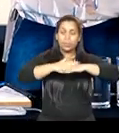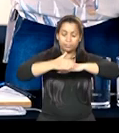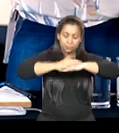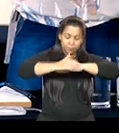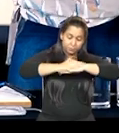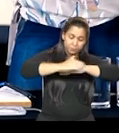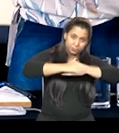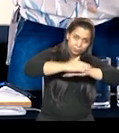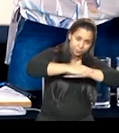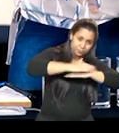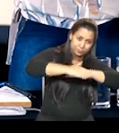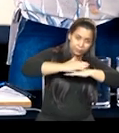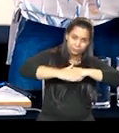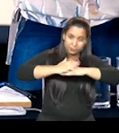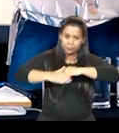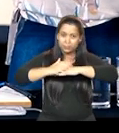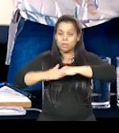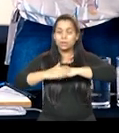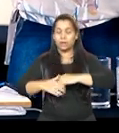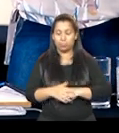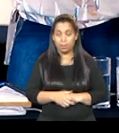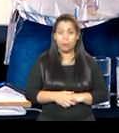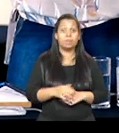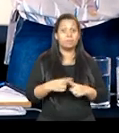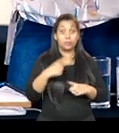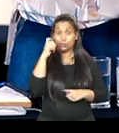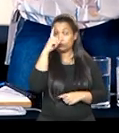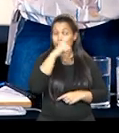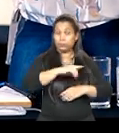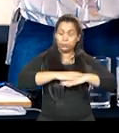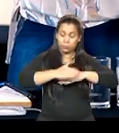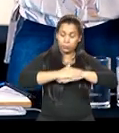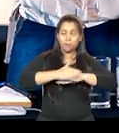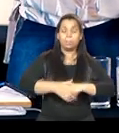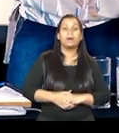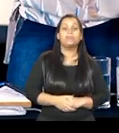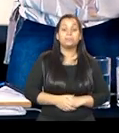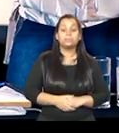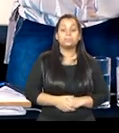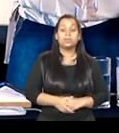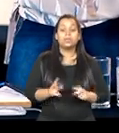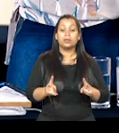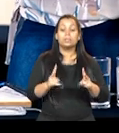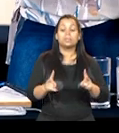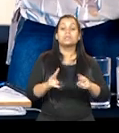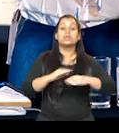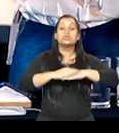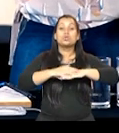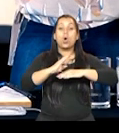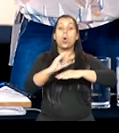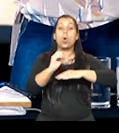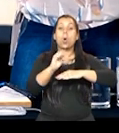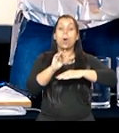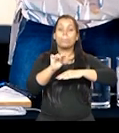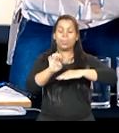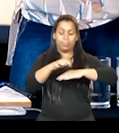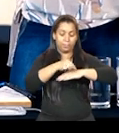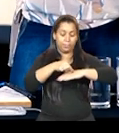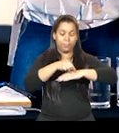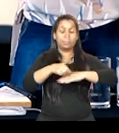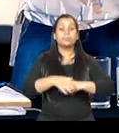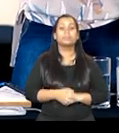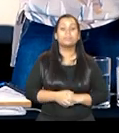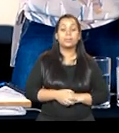desencapar para vocês, por isso que vocês precisam do adulto, porque é bem difícil desencapar o fio e permanecer apenas o cobre, ok?